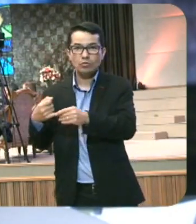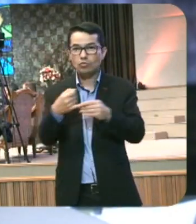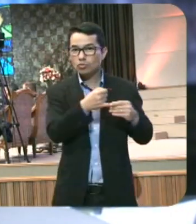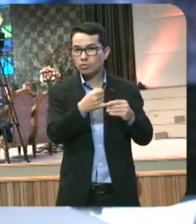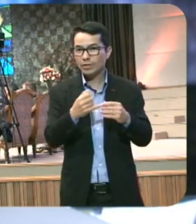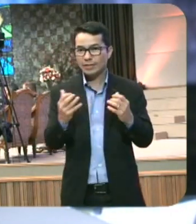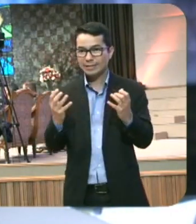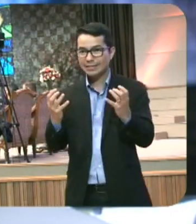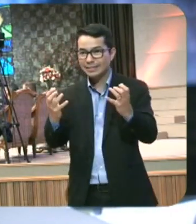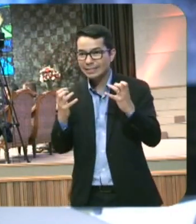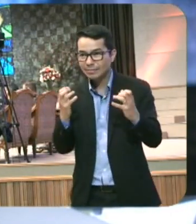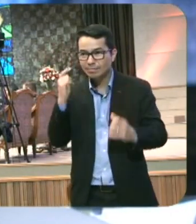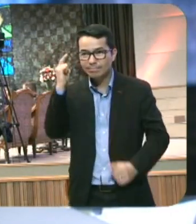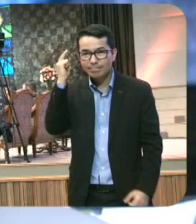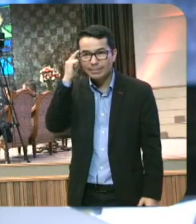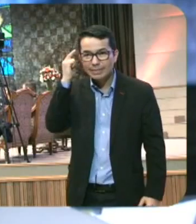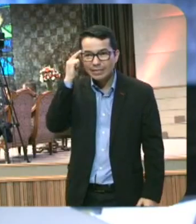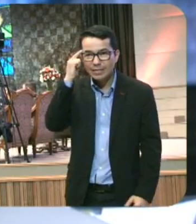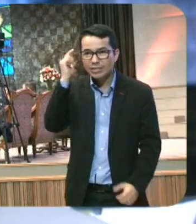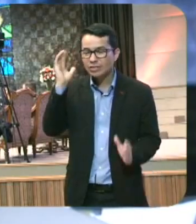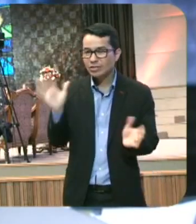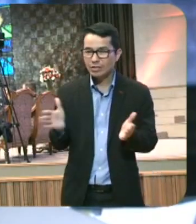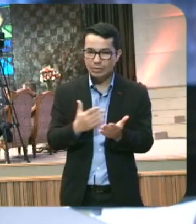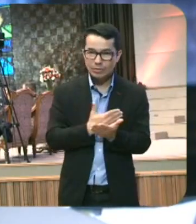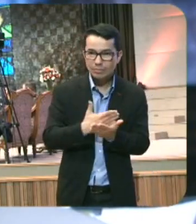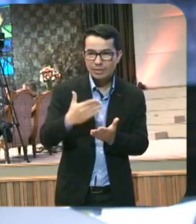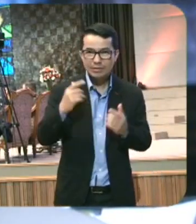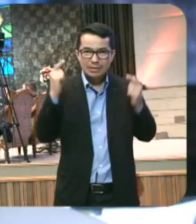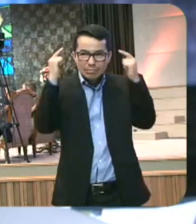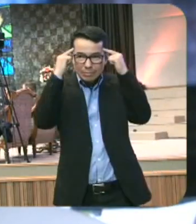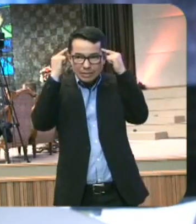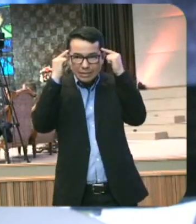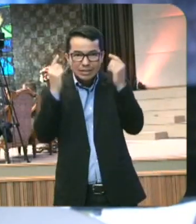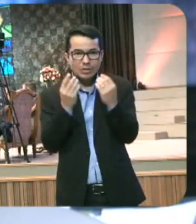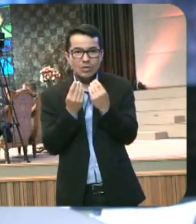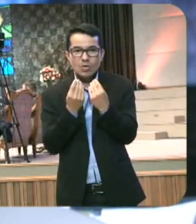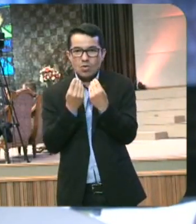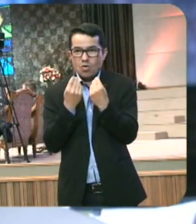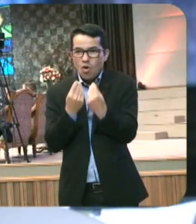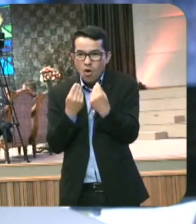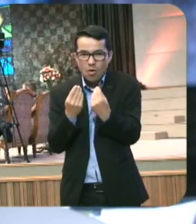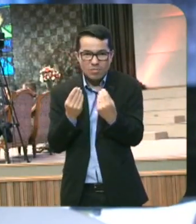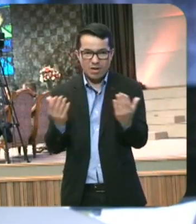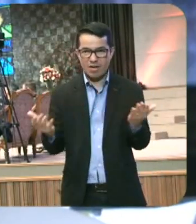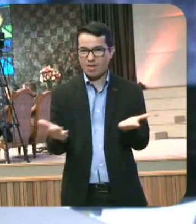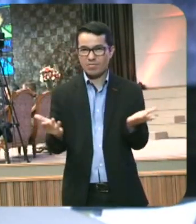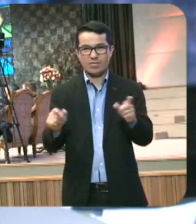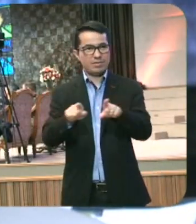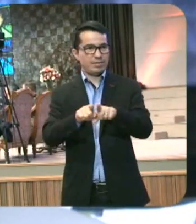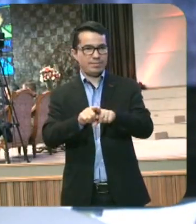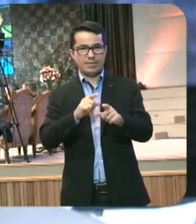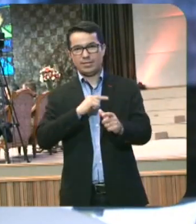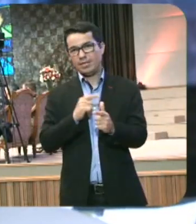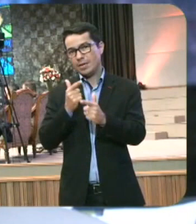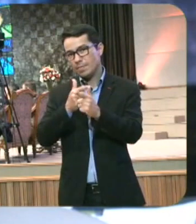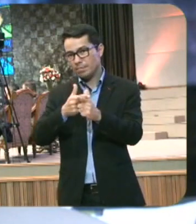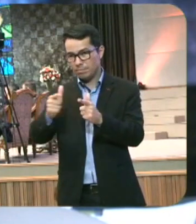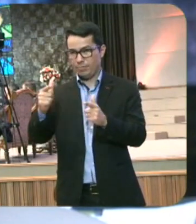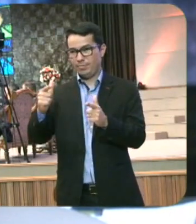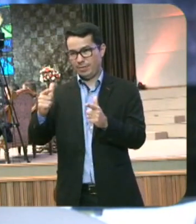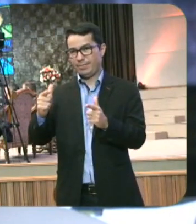que Deus já havia revelado. E é interessante porque se o problema inicial